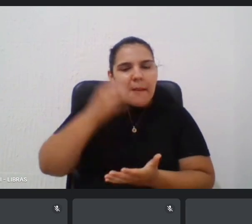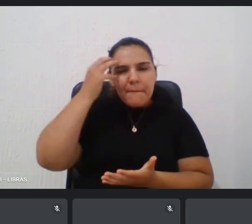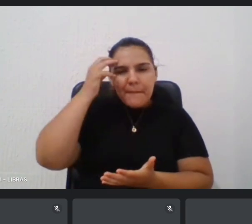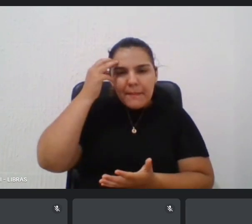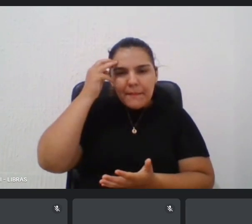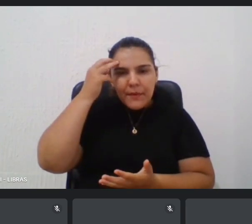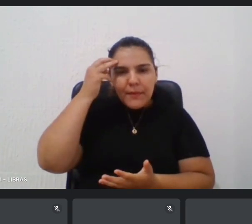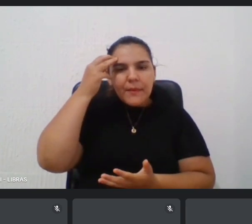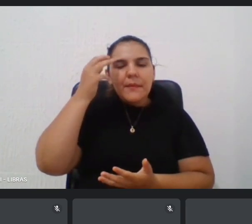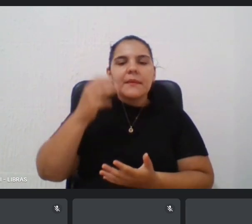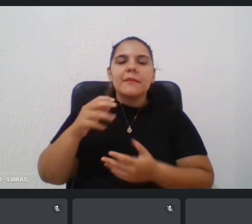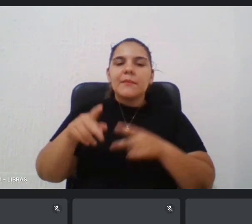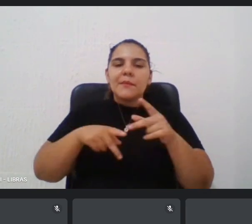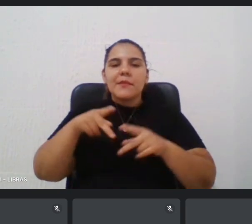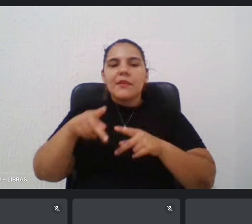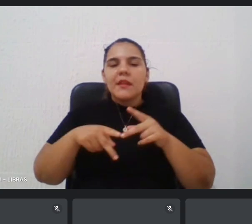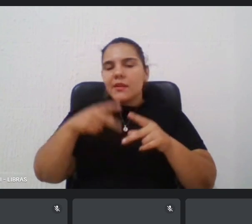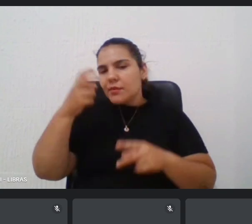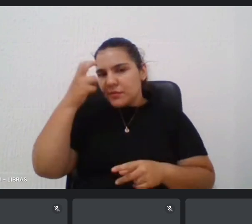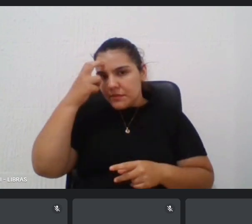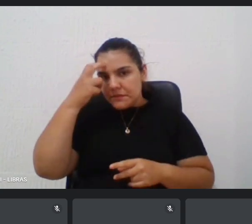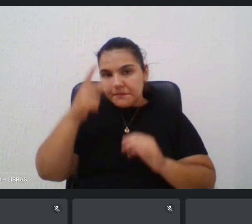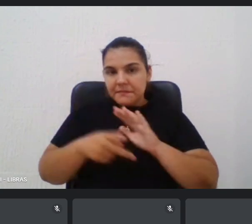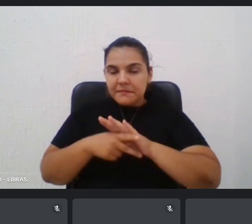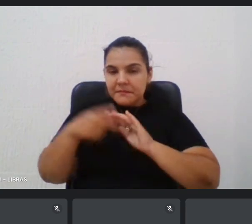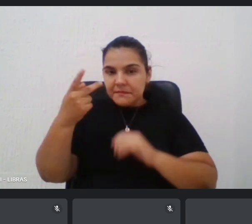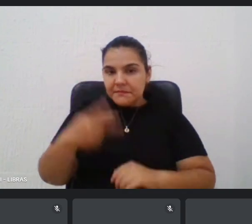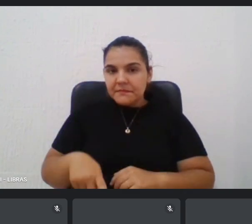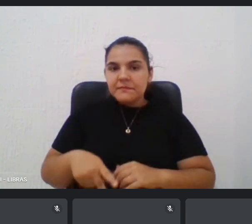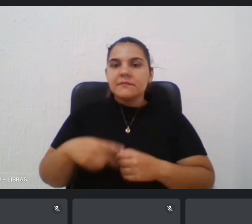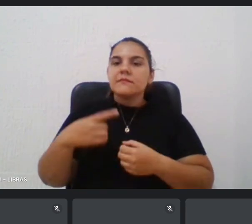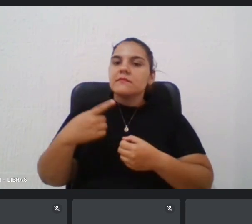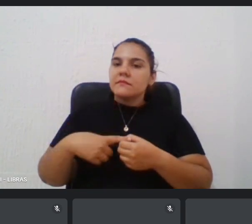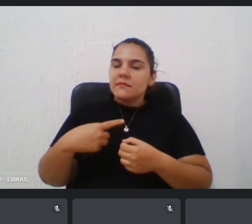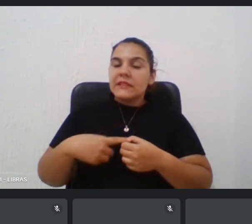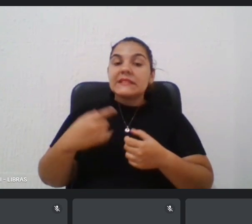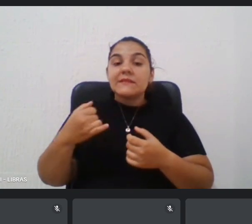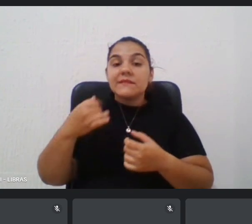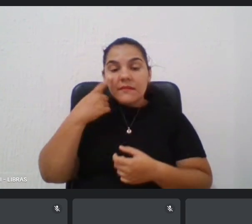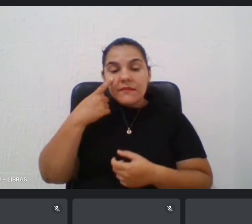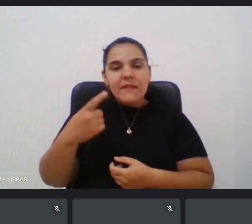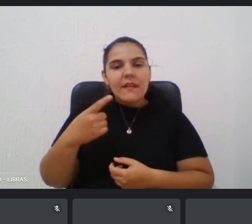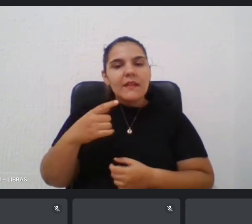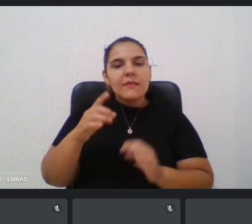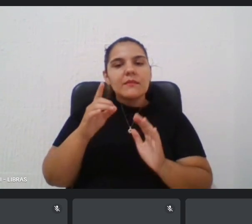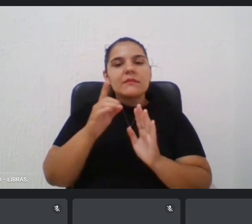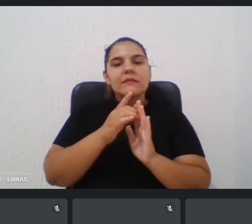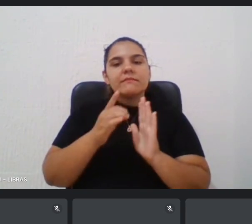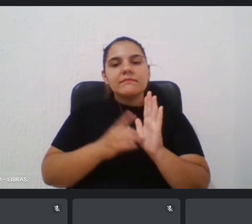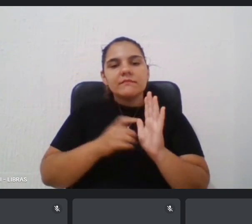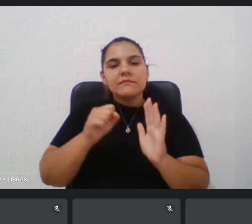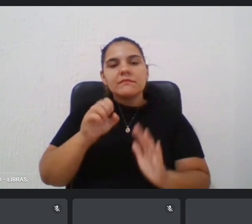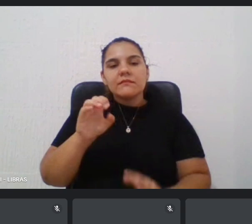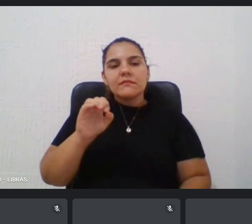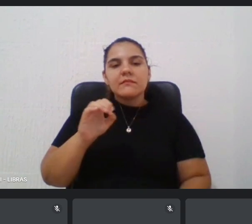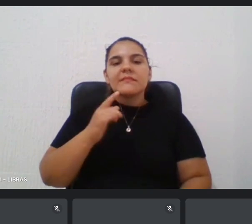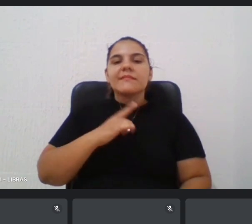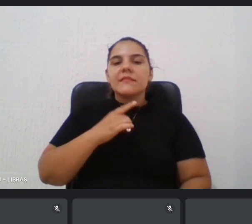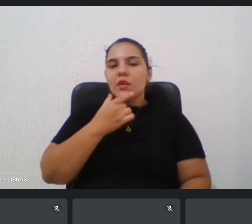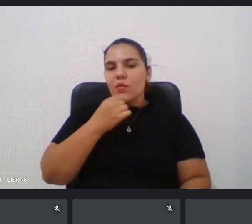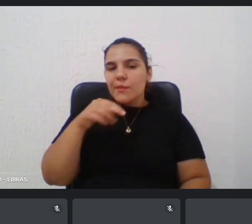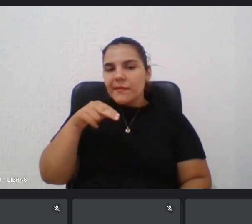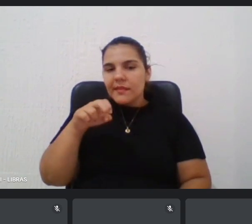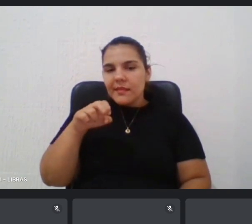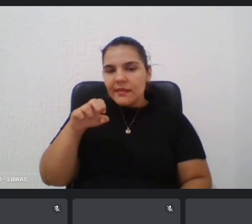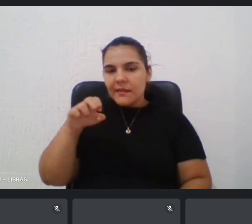cultural da cidade. Você tem lá no início dos anos 80 ainda, pessoas como Demir Azevedo, o próprio Roberto Monte, que